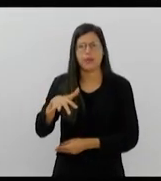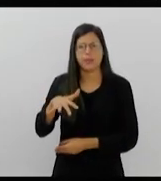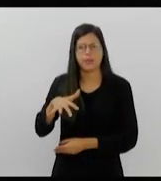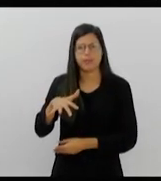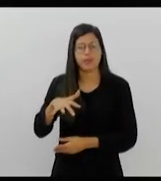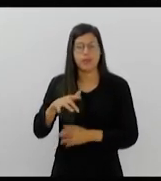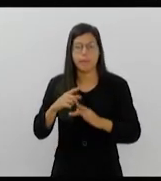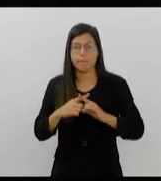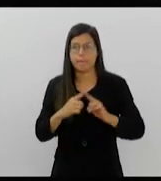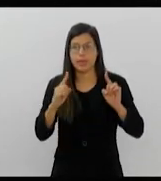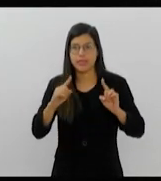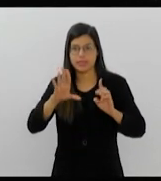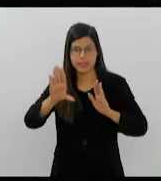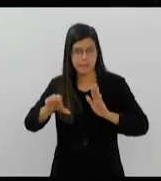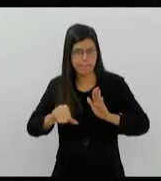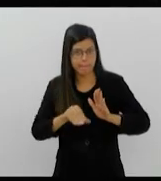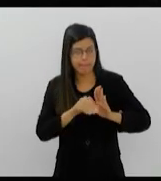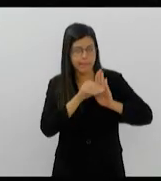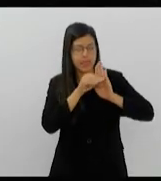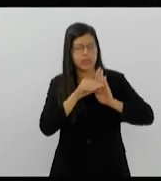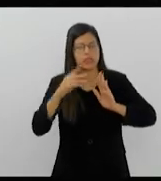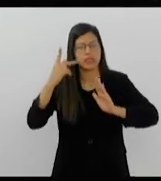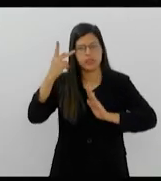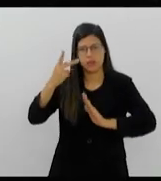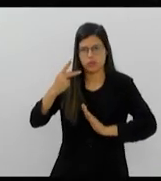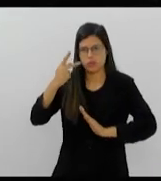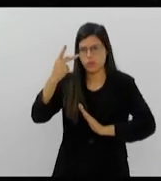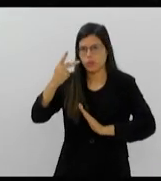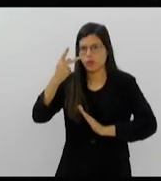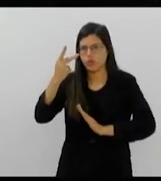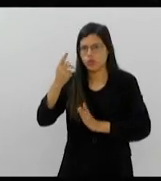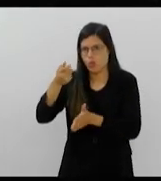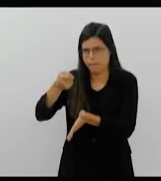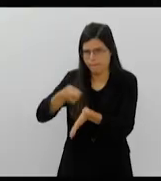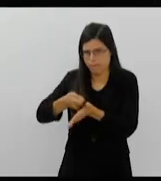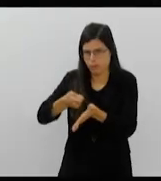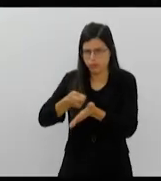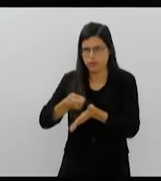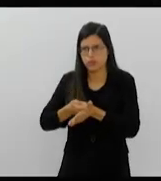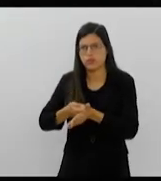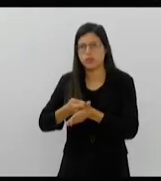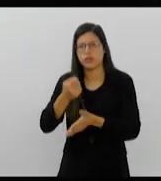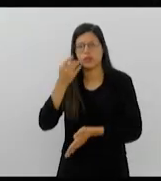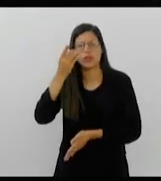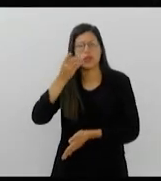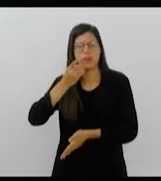mas as emendas parlamentares impositivas, deputado